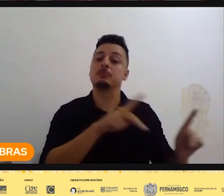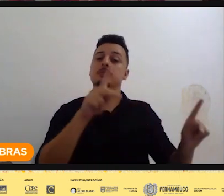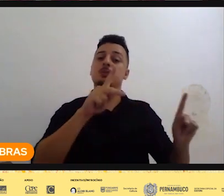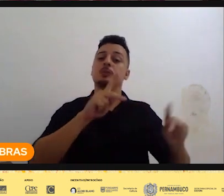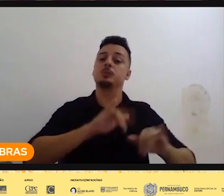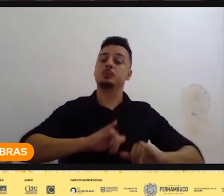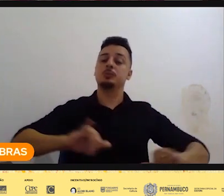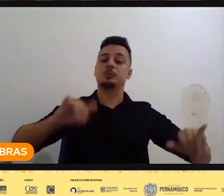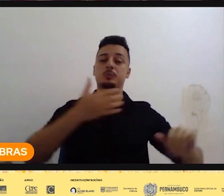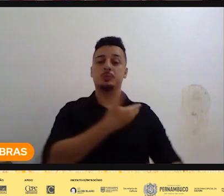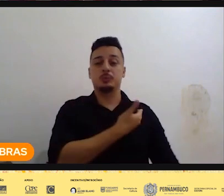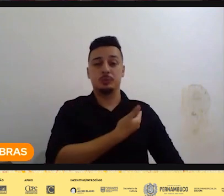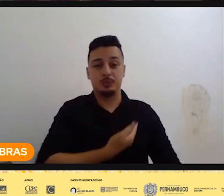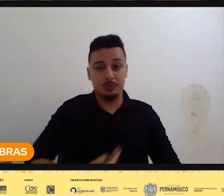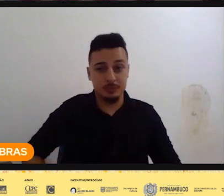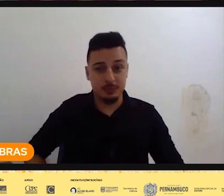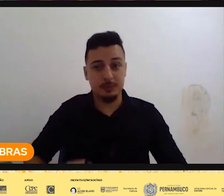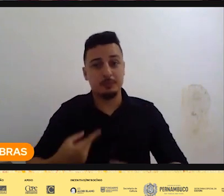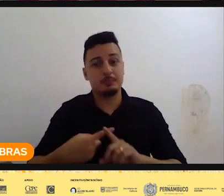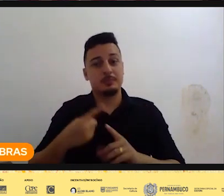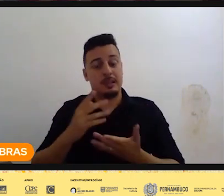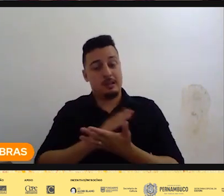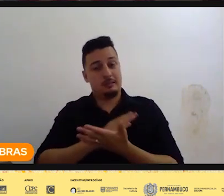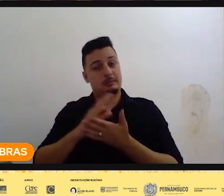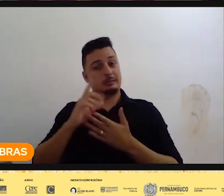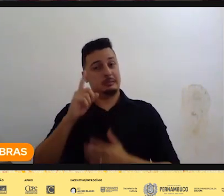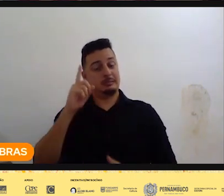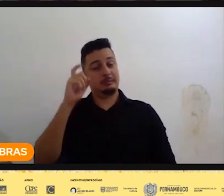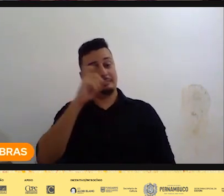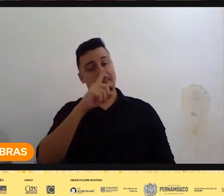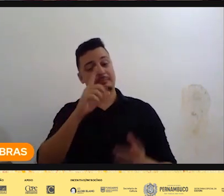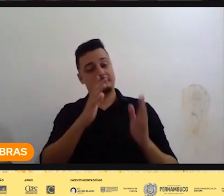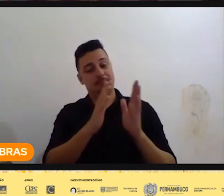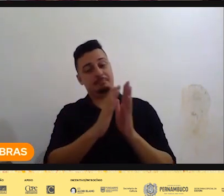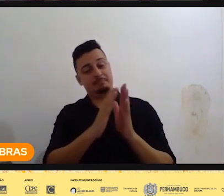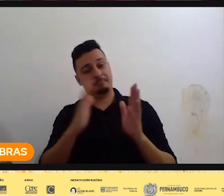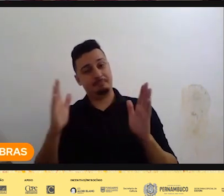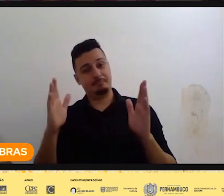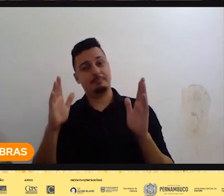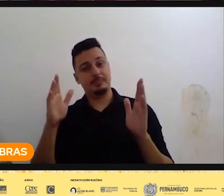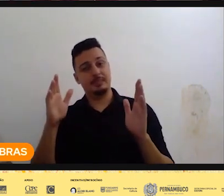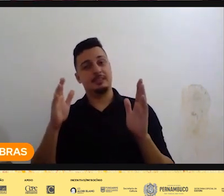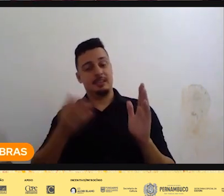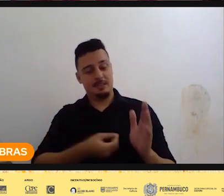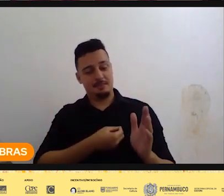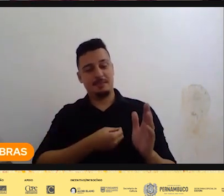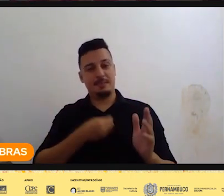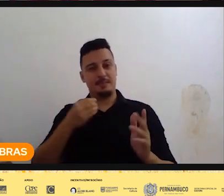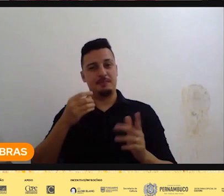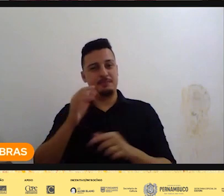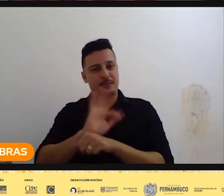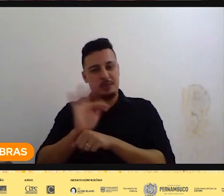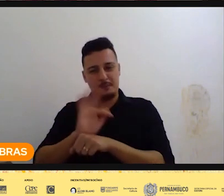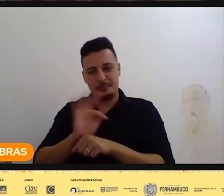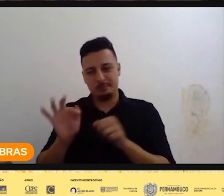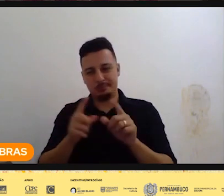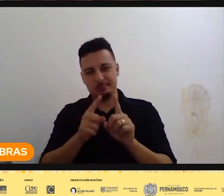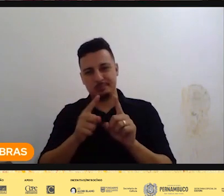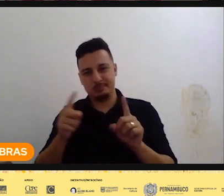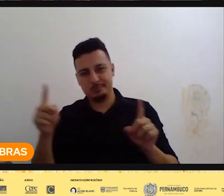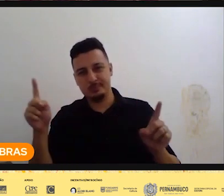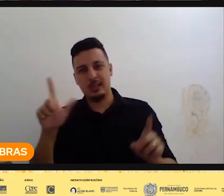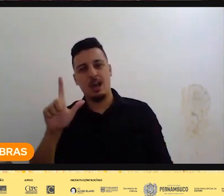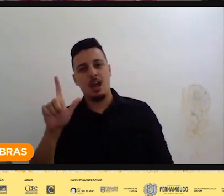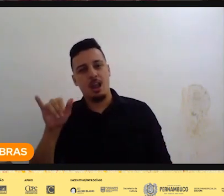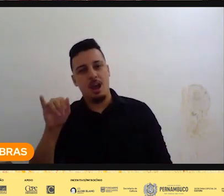como são técnicas que são muito diferentes do live action, então você realmente precisa ter editais específicos que sejam pensados